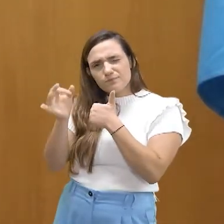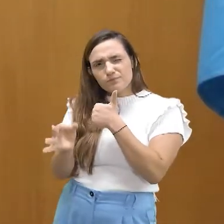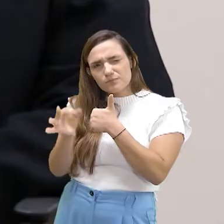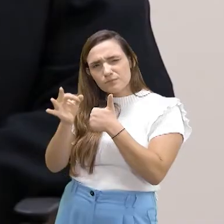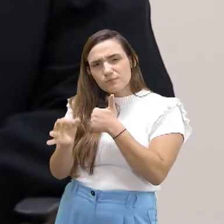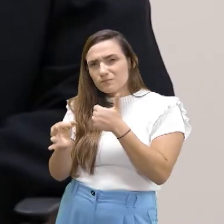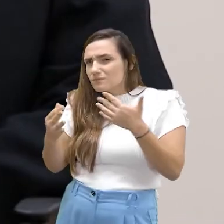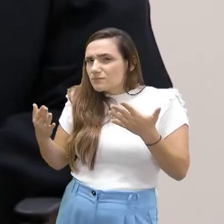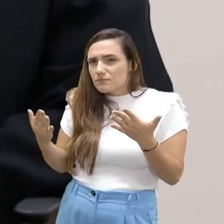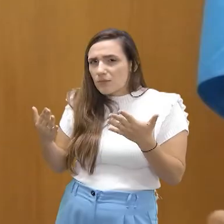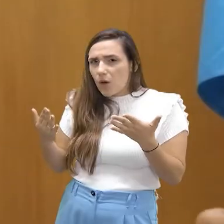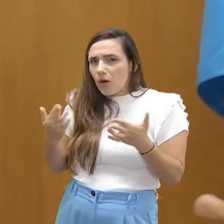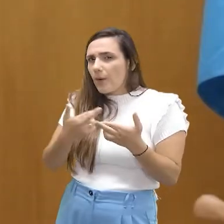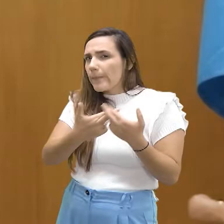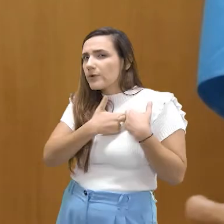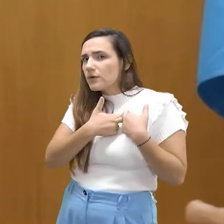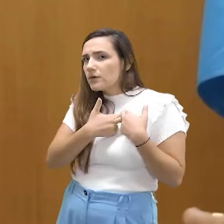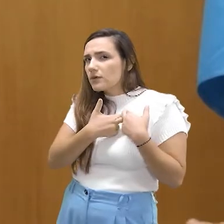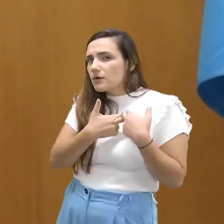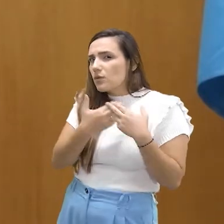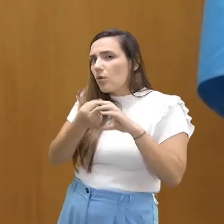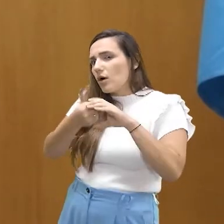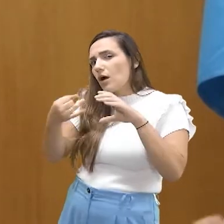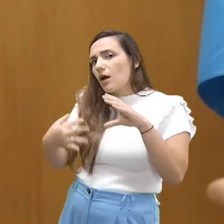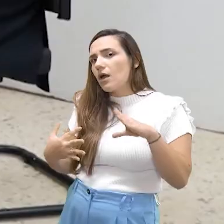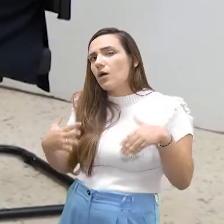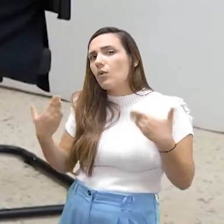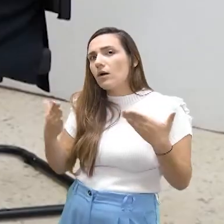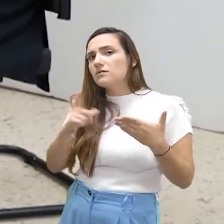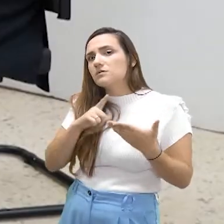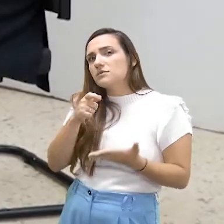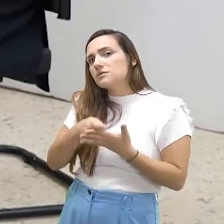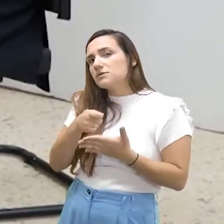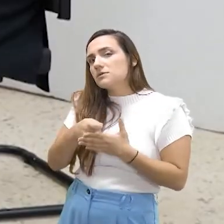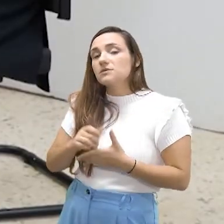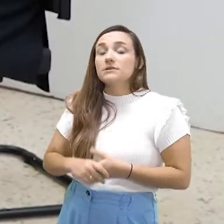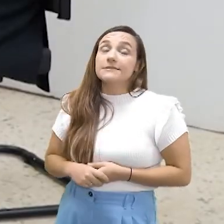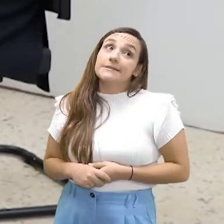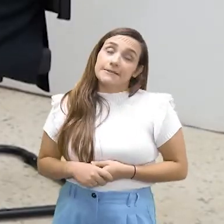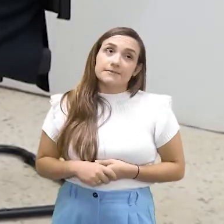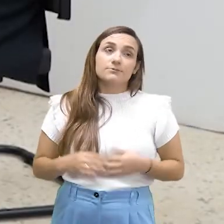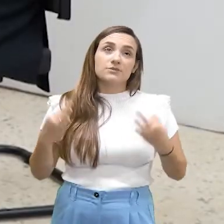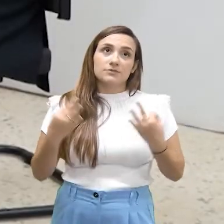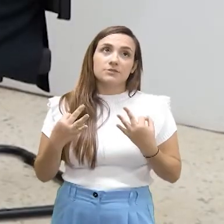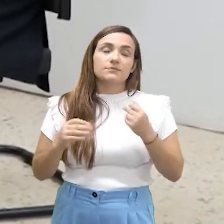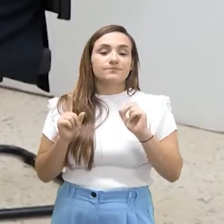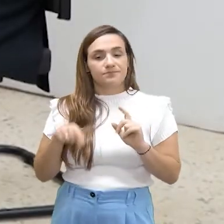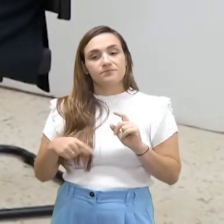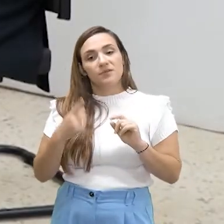de Justiça, Perfeito. né? Qual é a responsabilidade, o corpo de responsabilidade Perfeito. do tribunal?